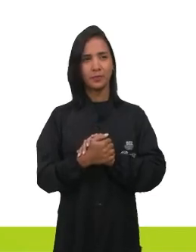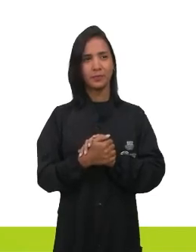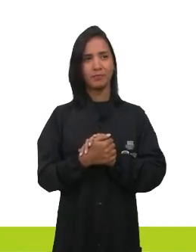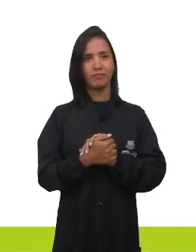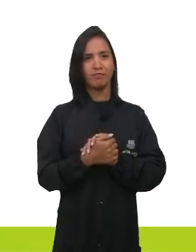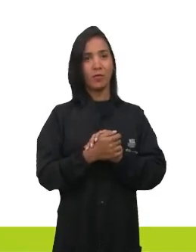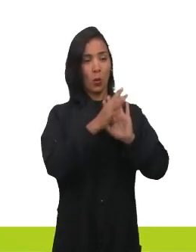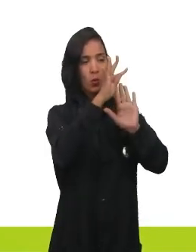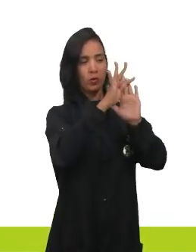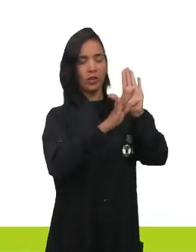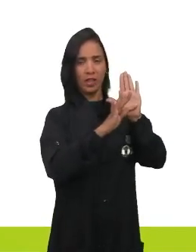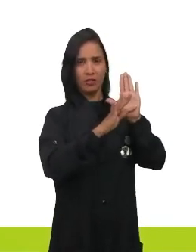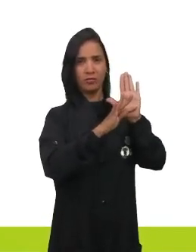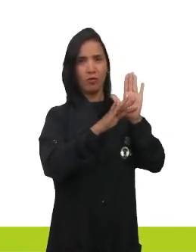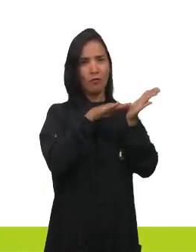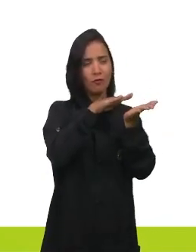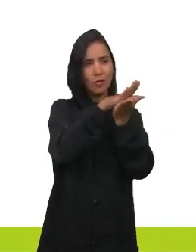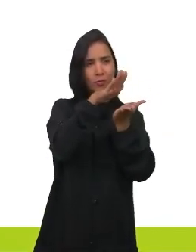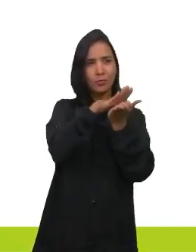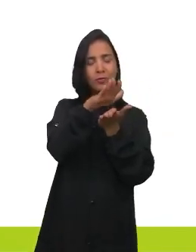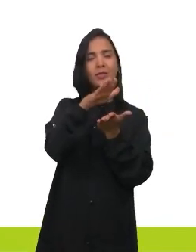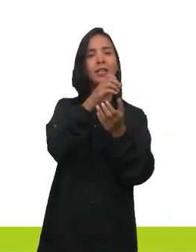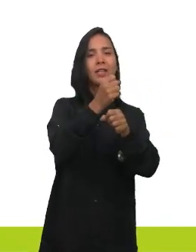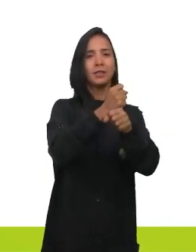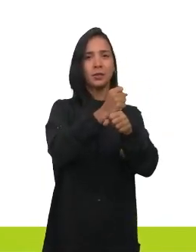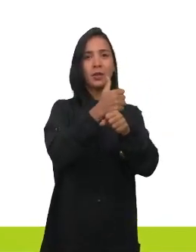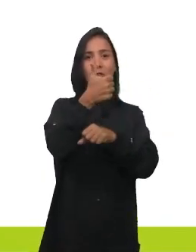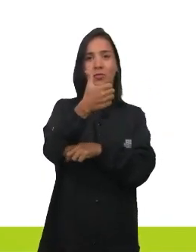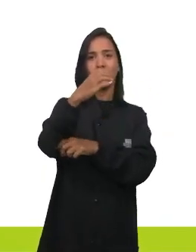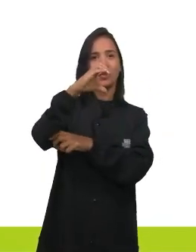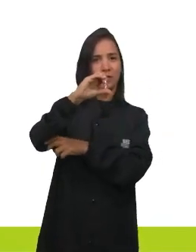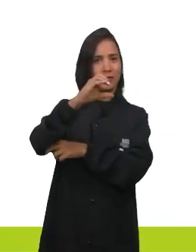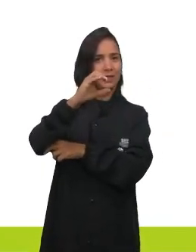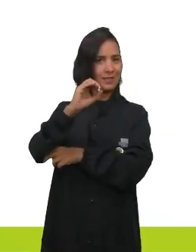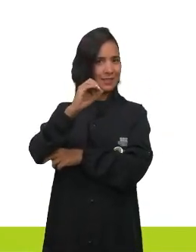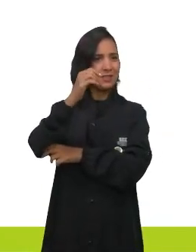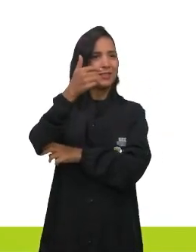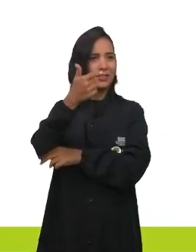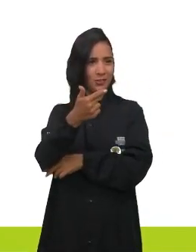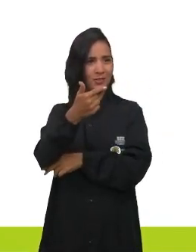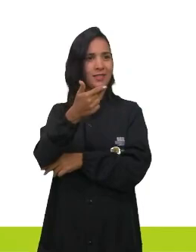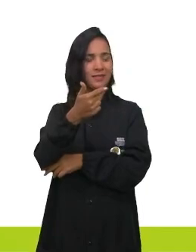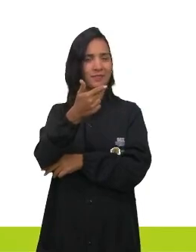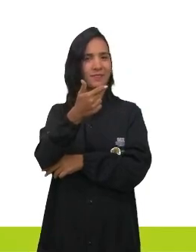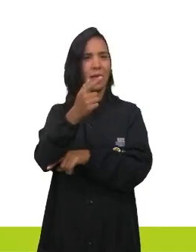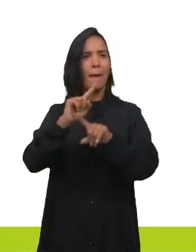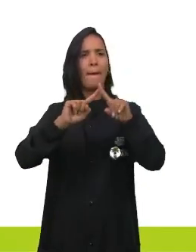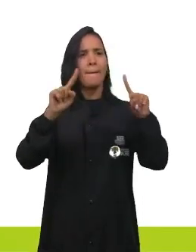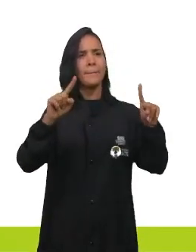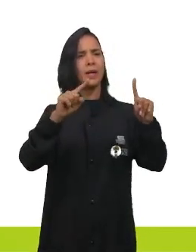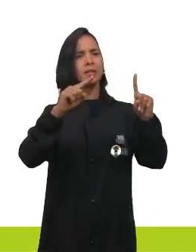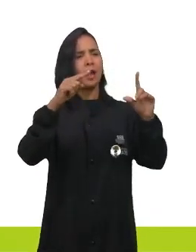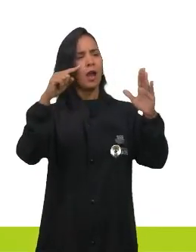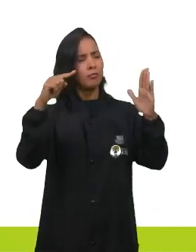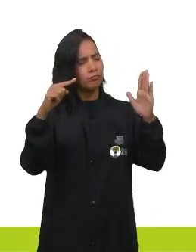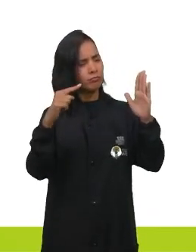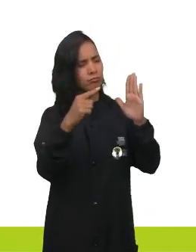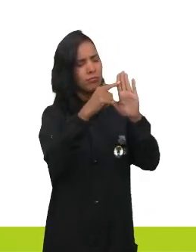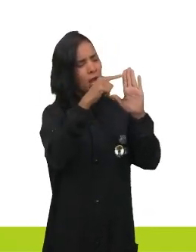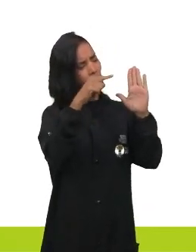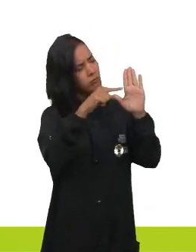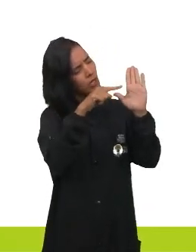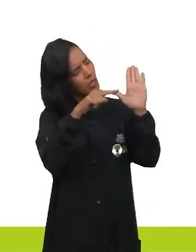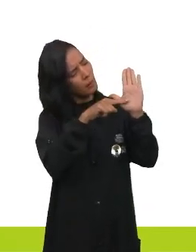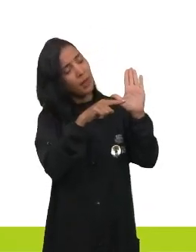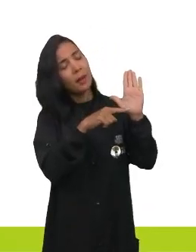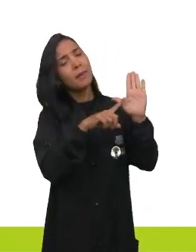Publicado em 1902, o texto de Olavo Bilac enfatiza as mazelas da escravidão no